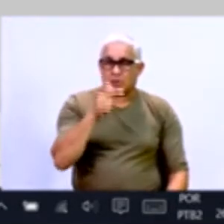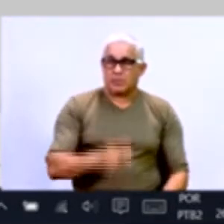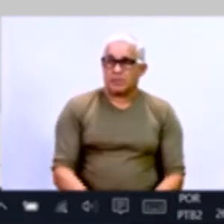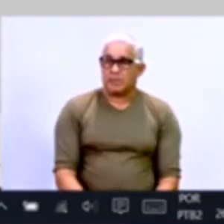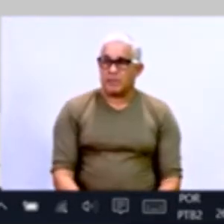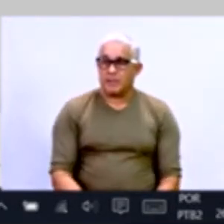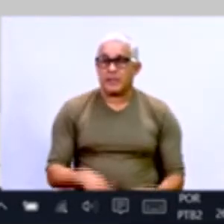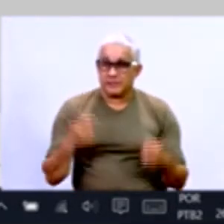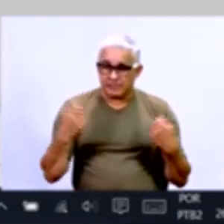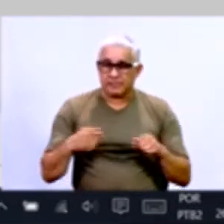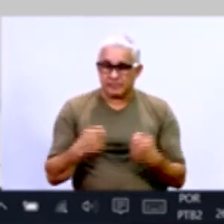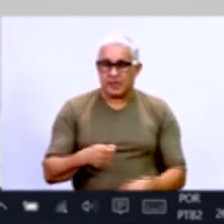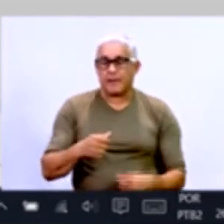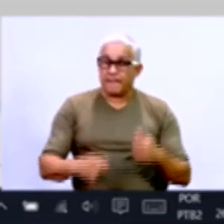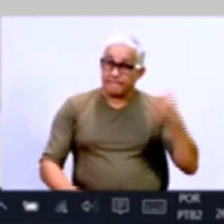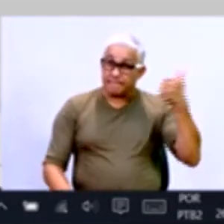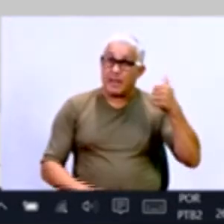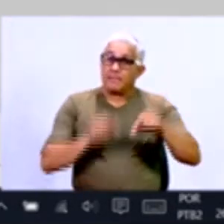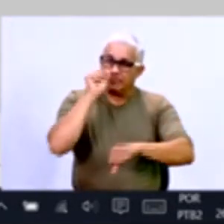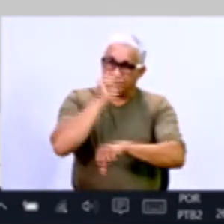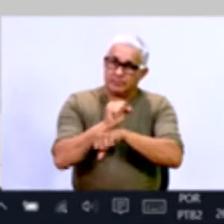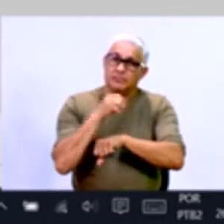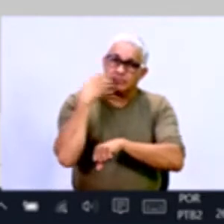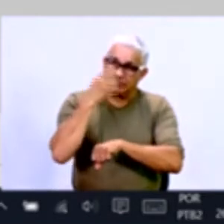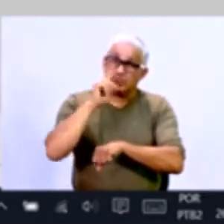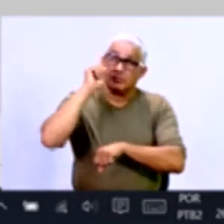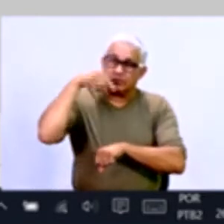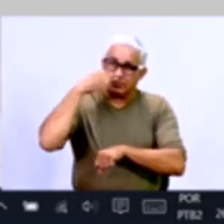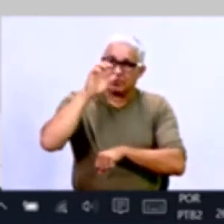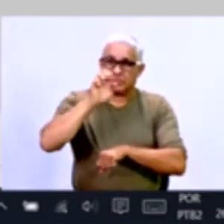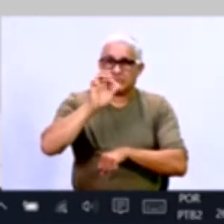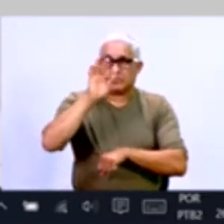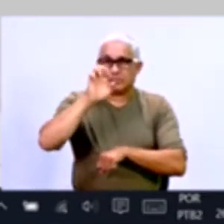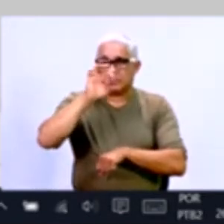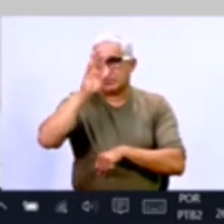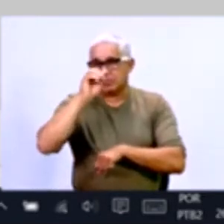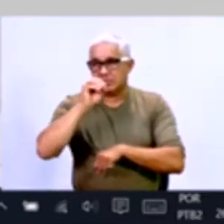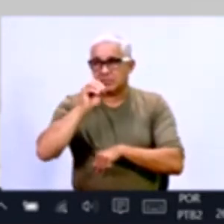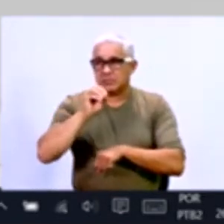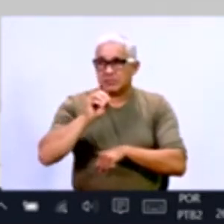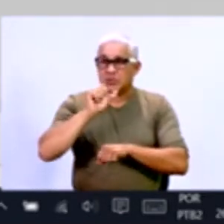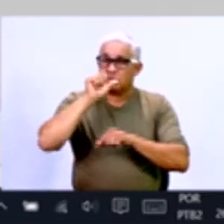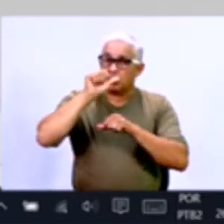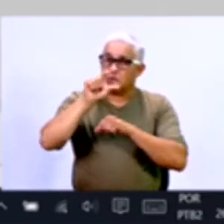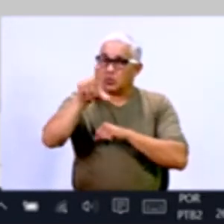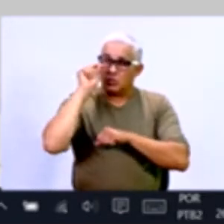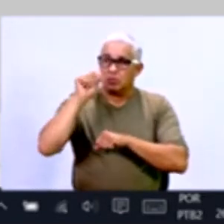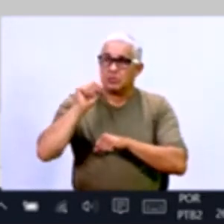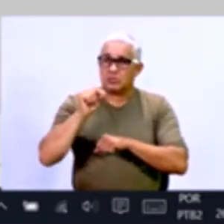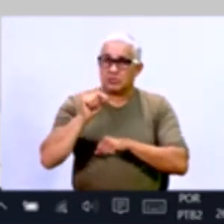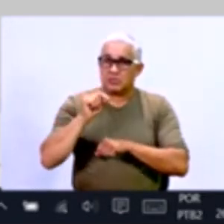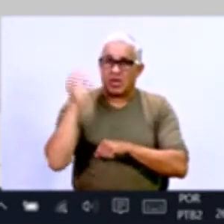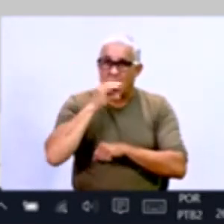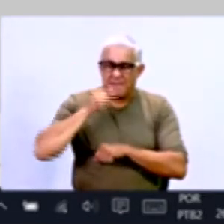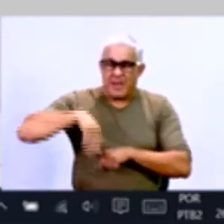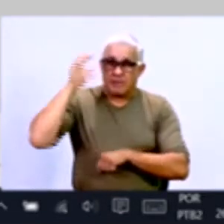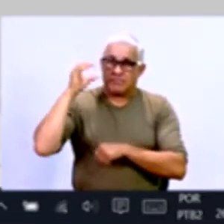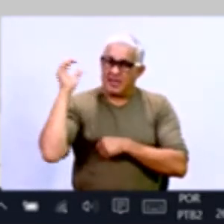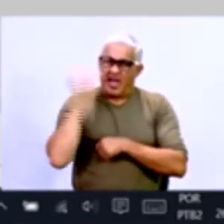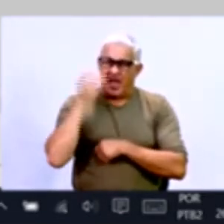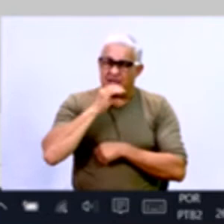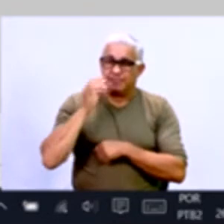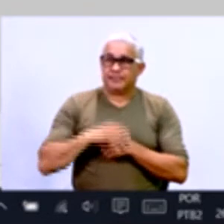eu preciso, primeiro eu paro, depois eu venho aqui e mudo. Vou colocar mais rápido ainda, que é para ficar